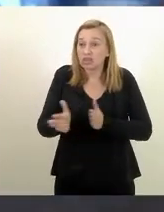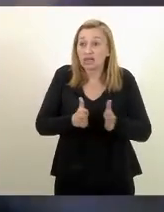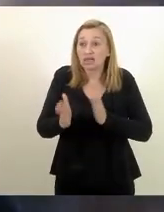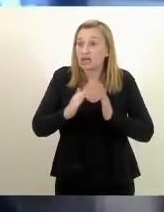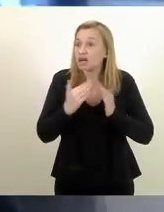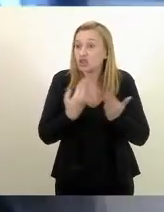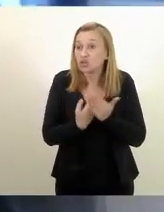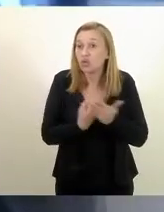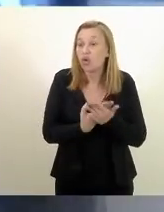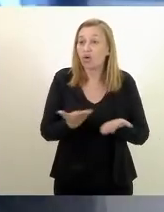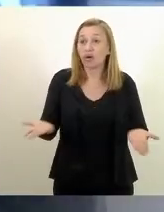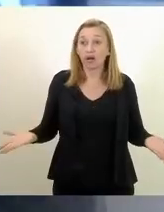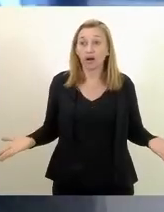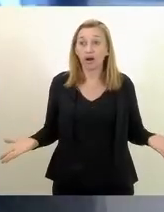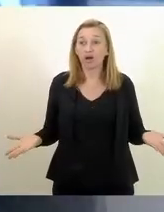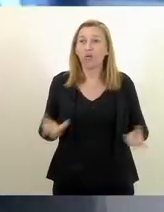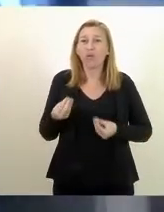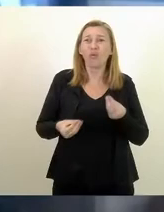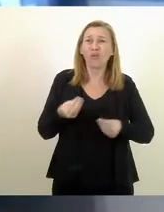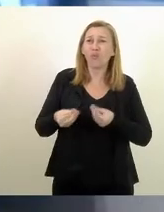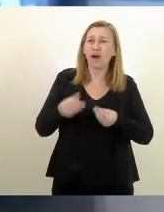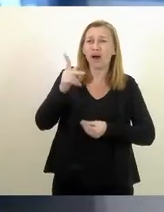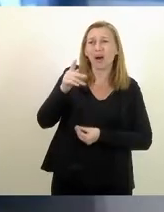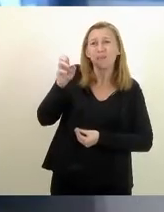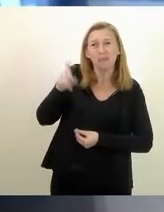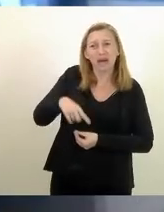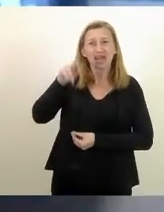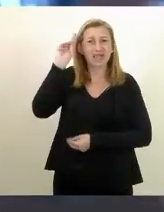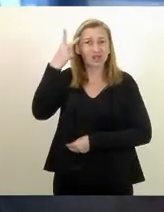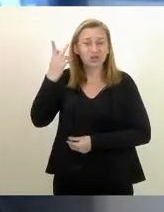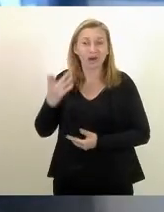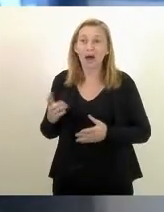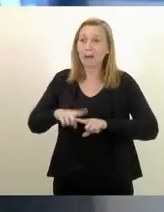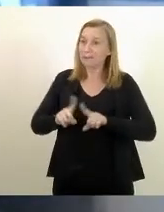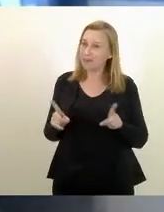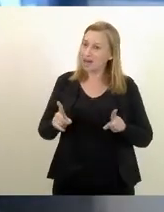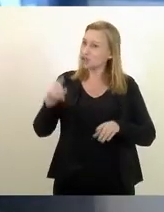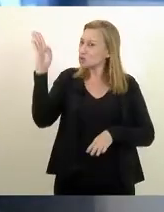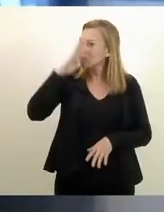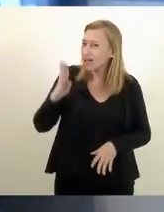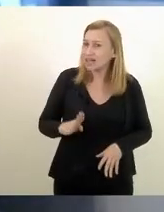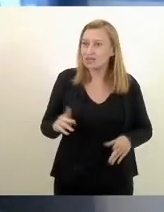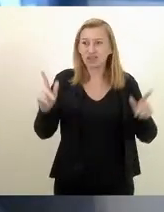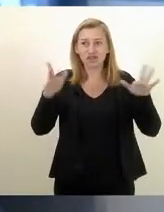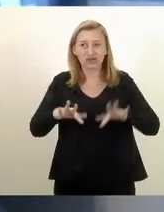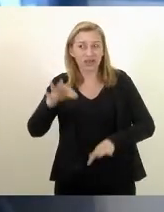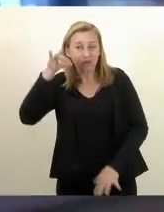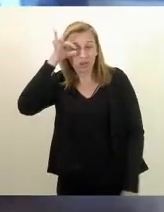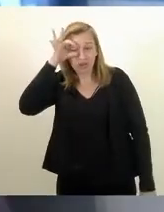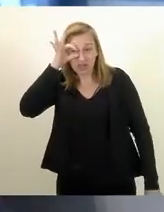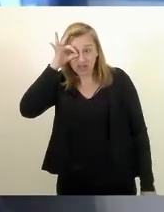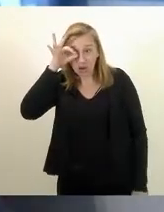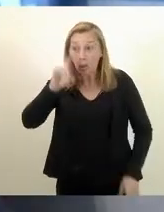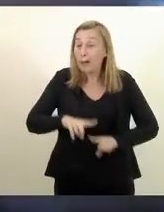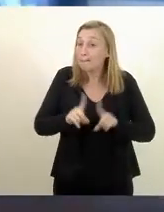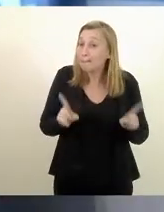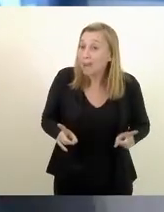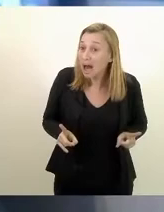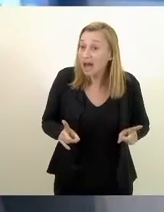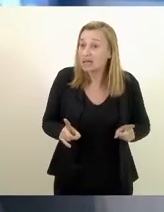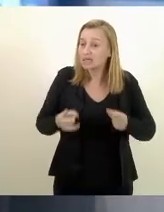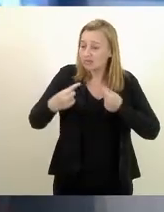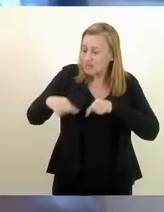como é essa pré-história mas no Brasil não é como no Afeganistão mas as feministas são